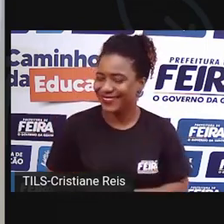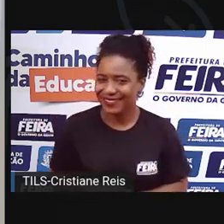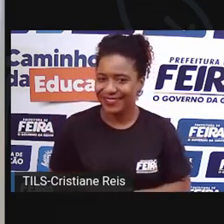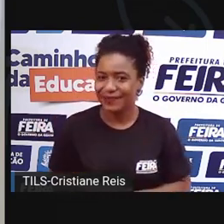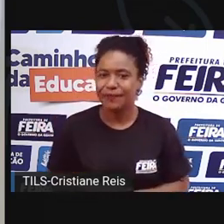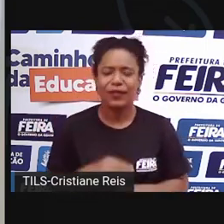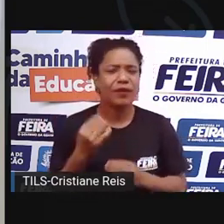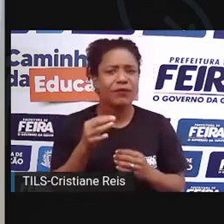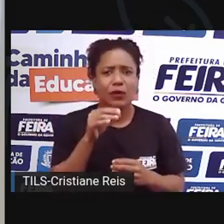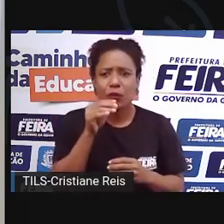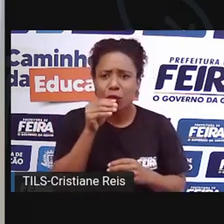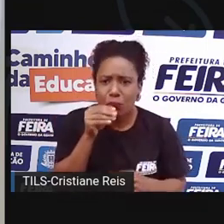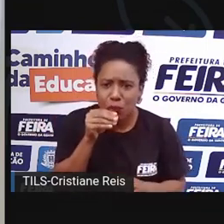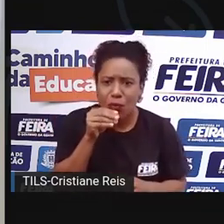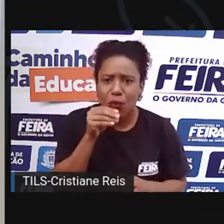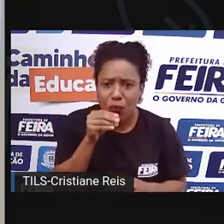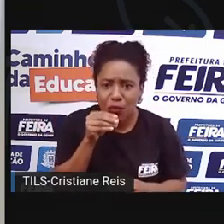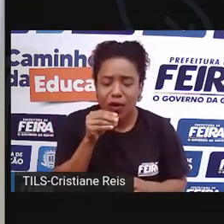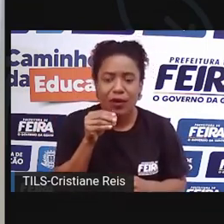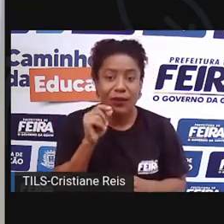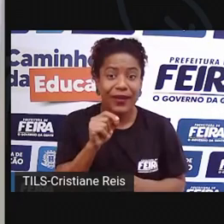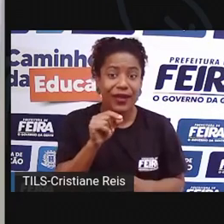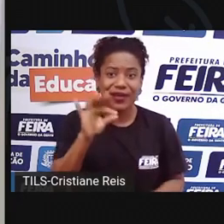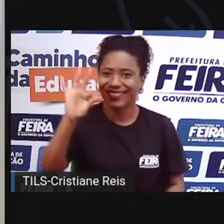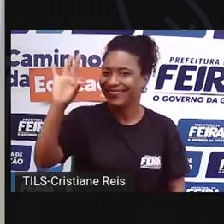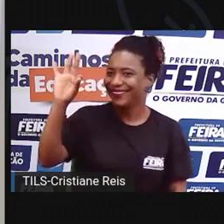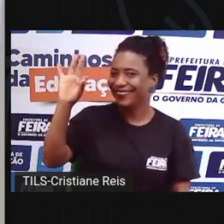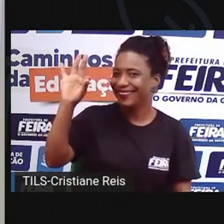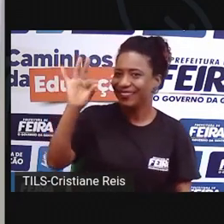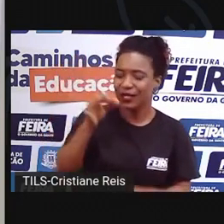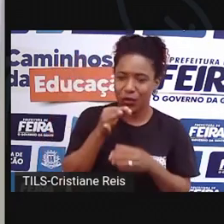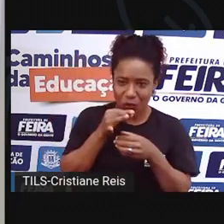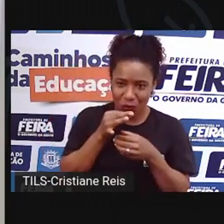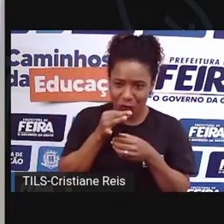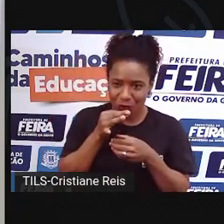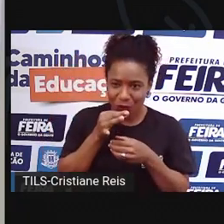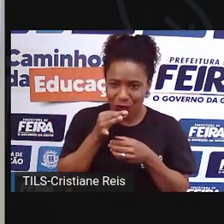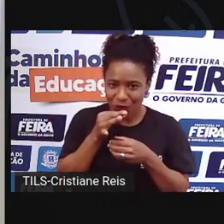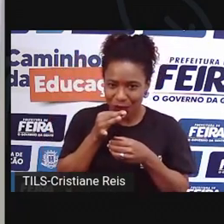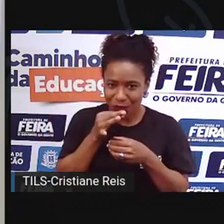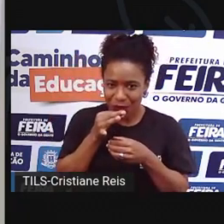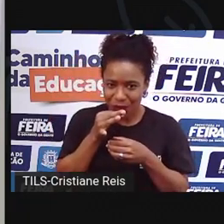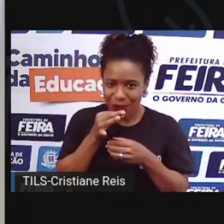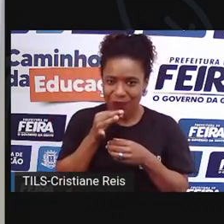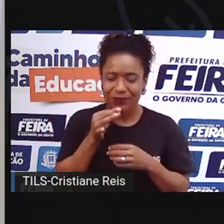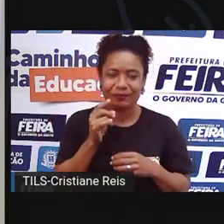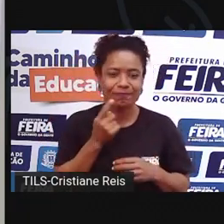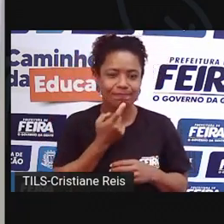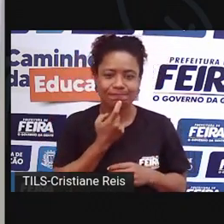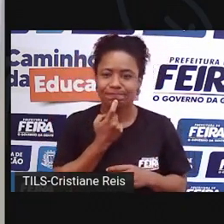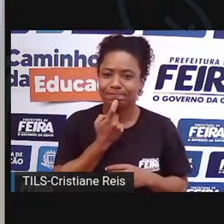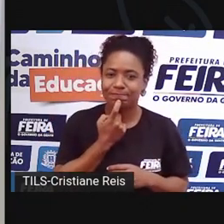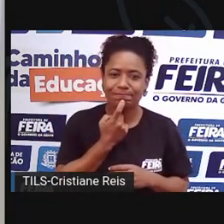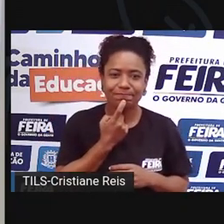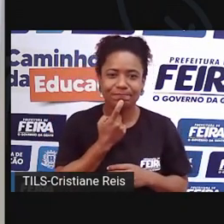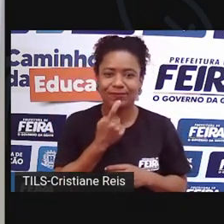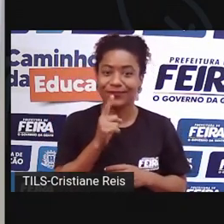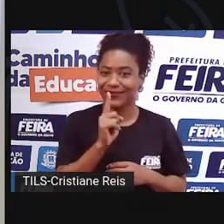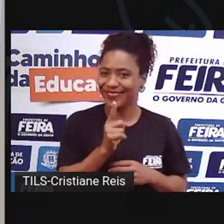soprar? O canudo. Olha só. Vou pegar um canudo aqui.